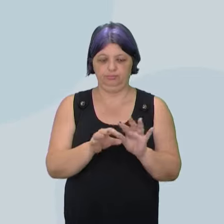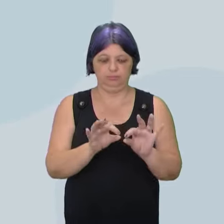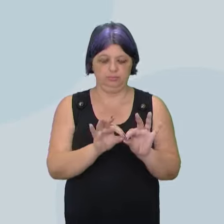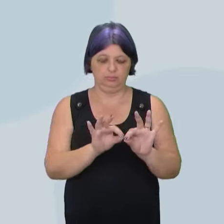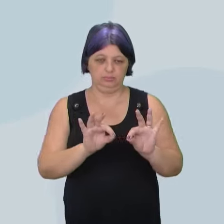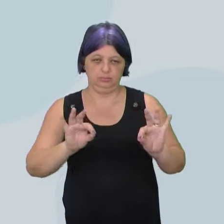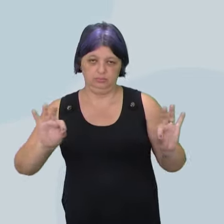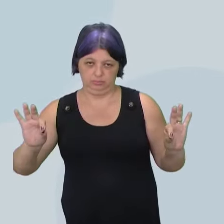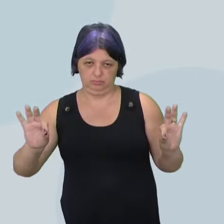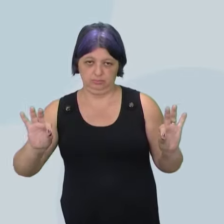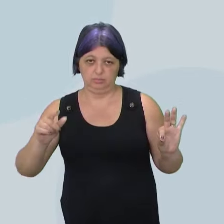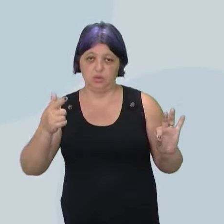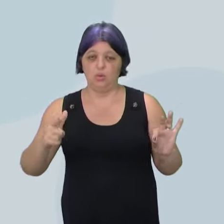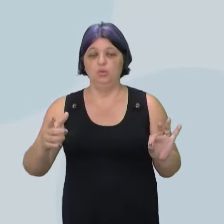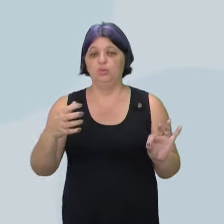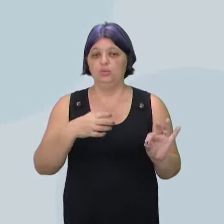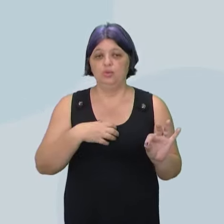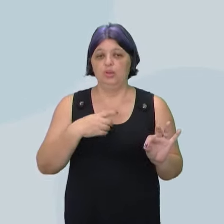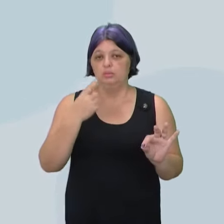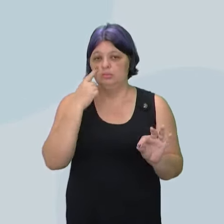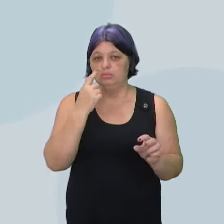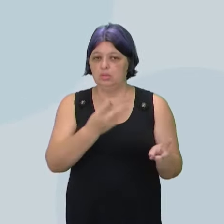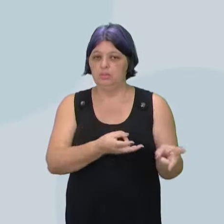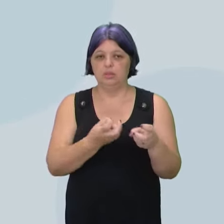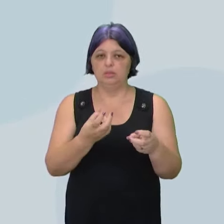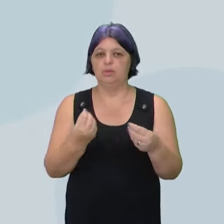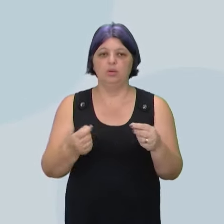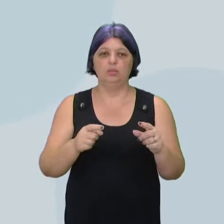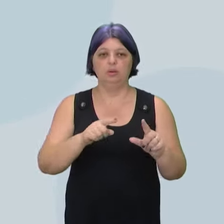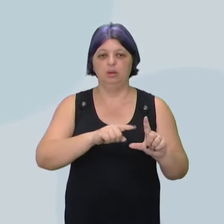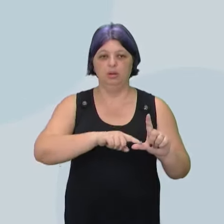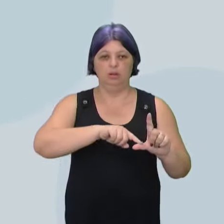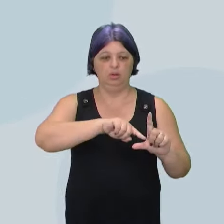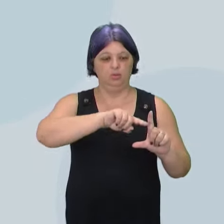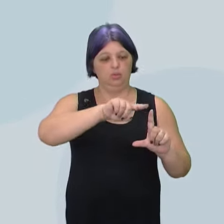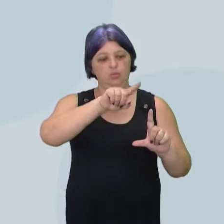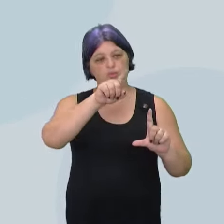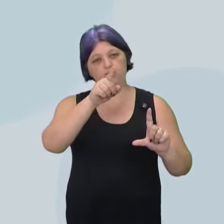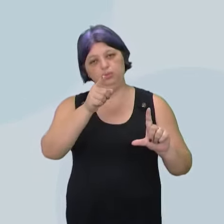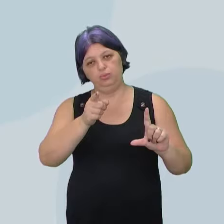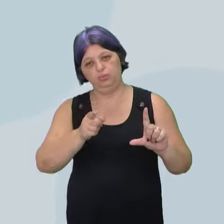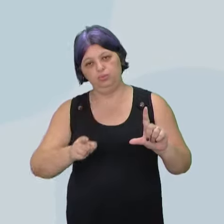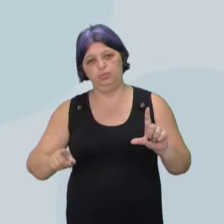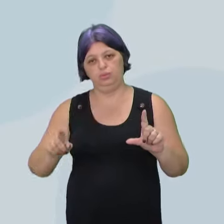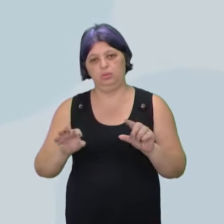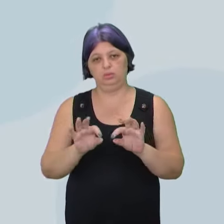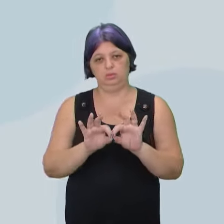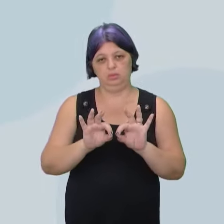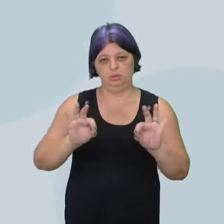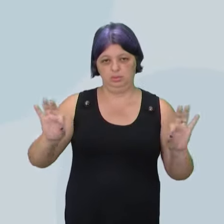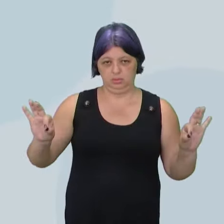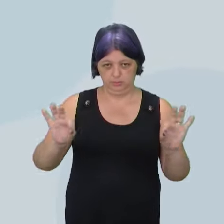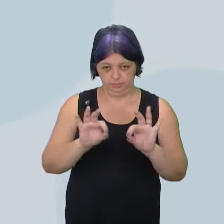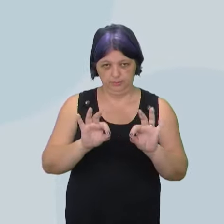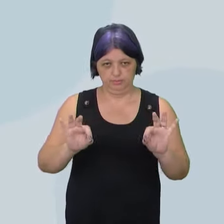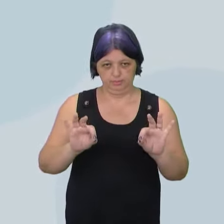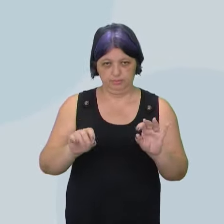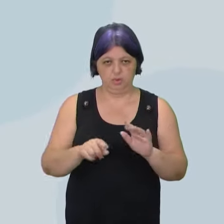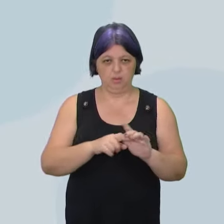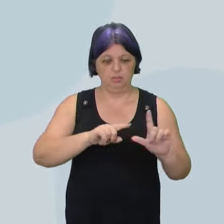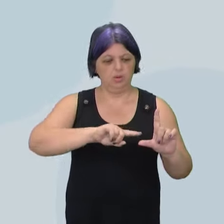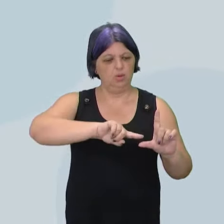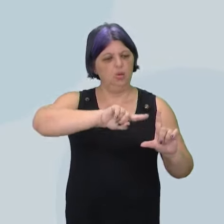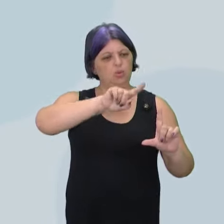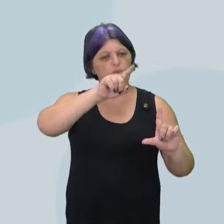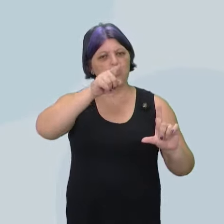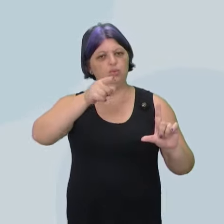onda. Outra forma de ler o comprimento de onda é você medir a distância entre as duas cristas, ó. Porque